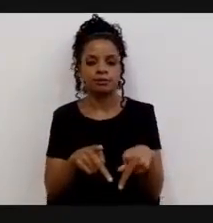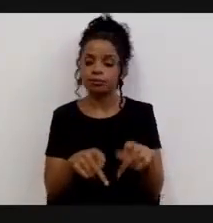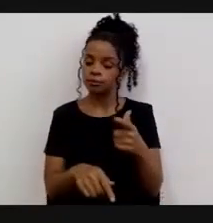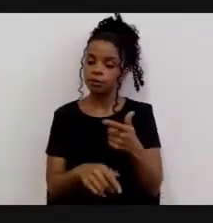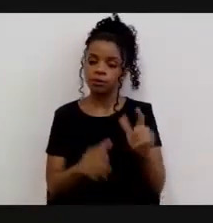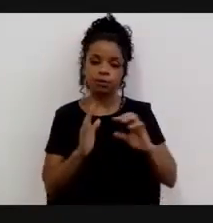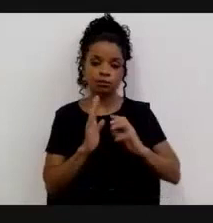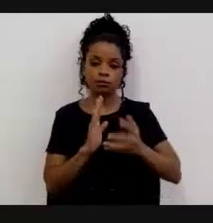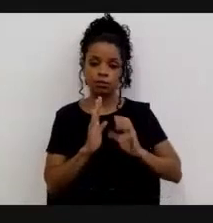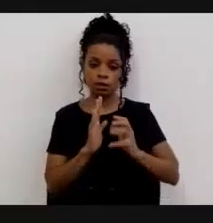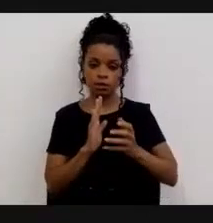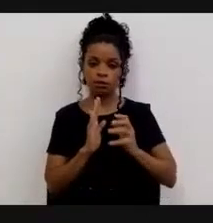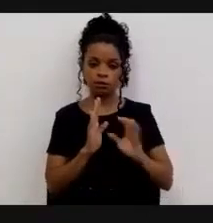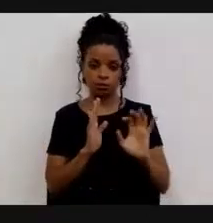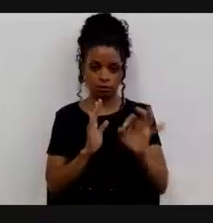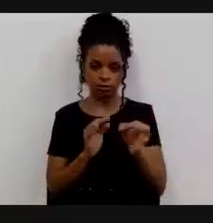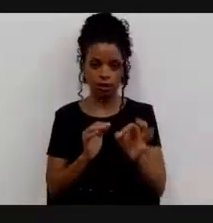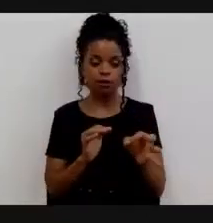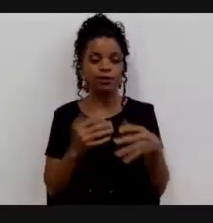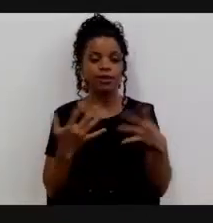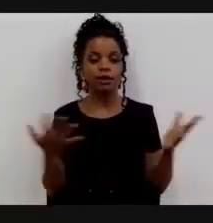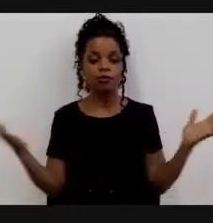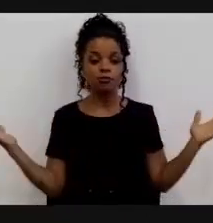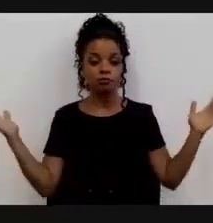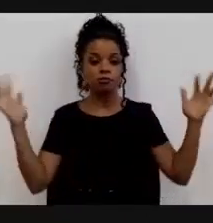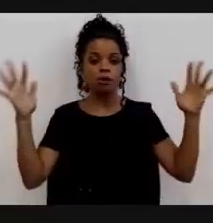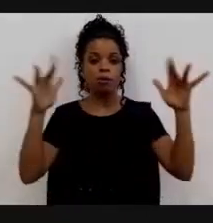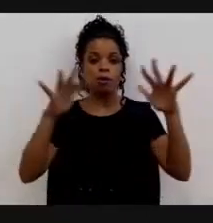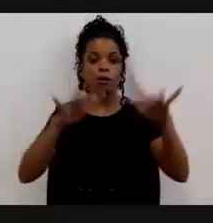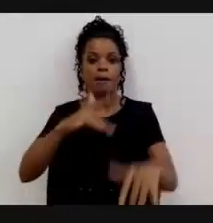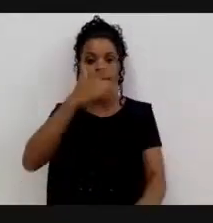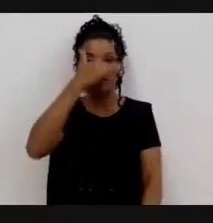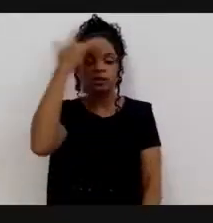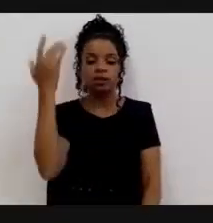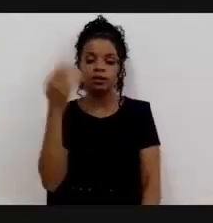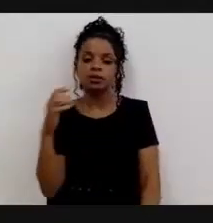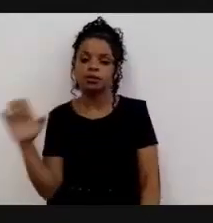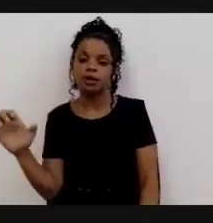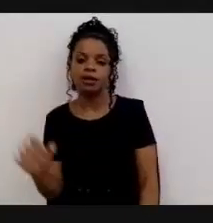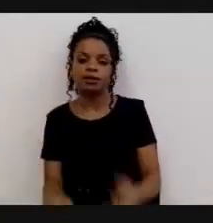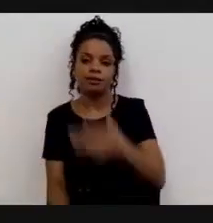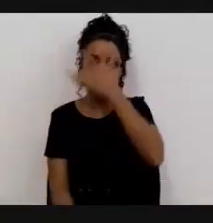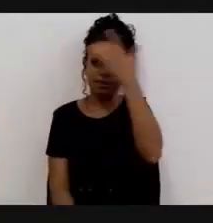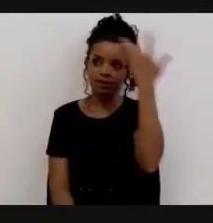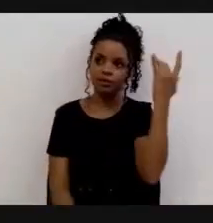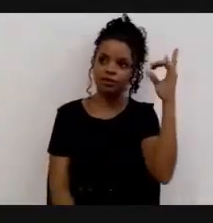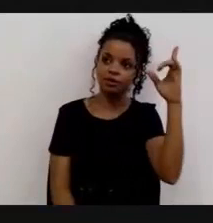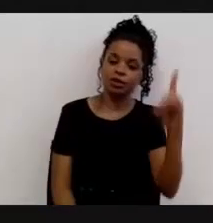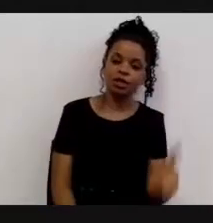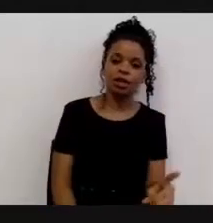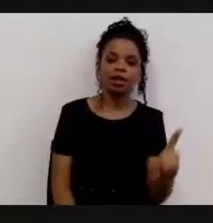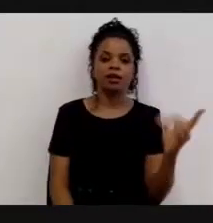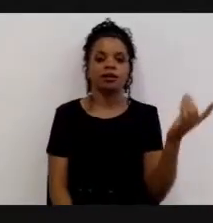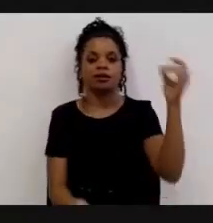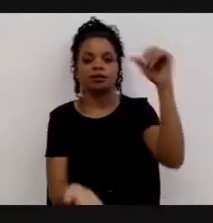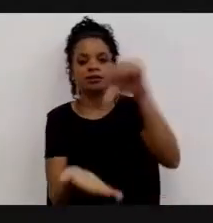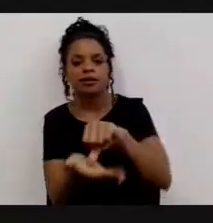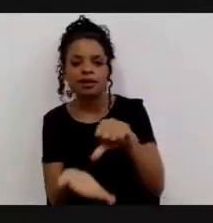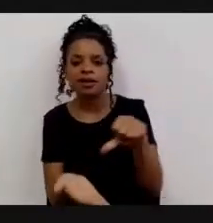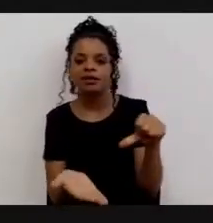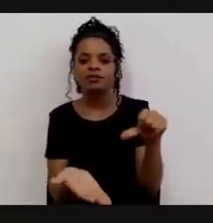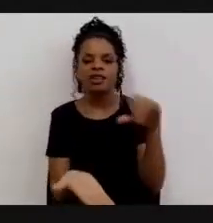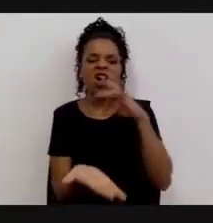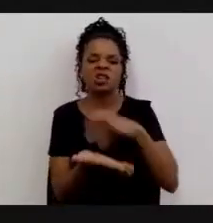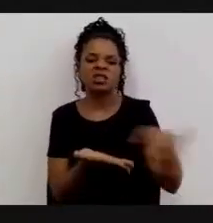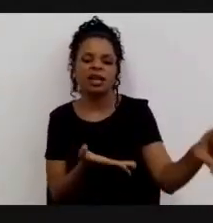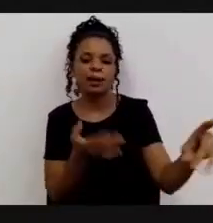precisa fazer, né? Vai todo mundo lá. Vai gente de esquerda, de direita, de centro, gente que odeia política, gente que não sabe o que é política,